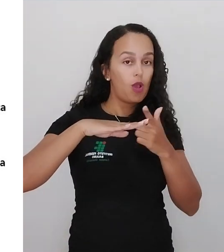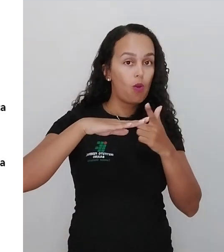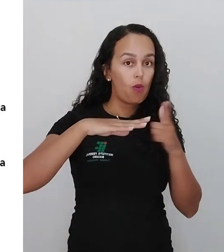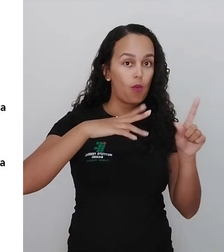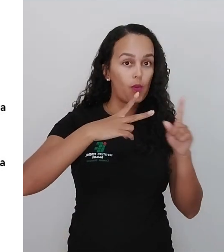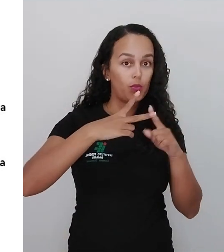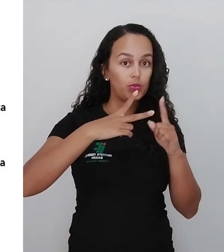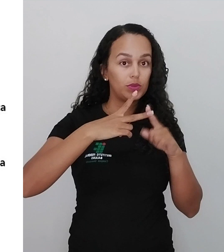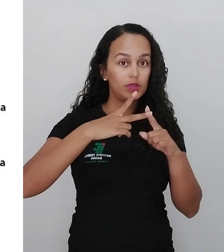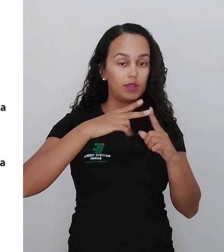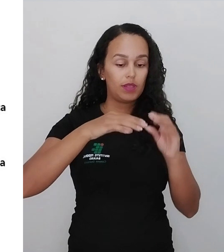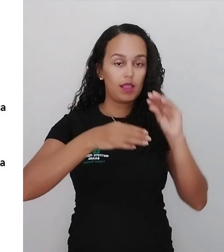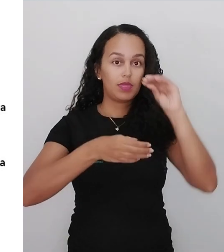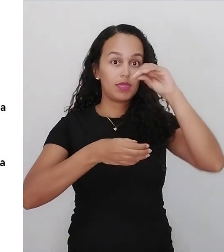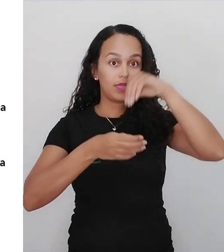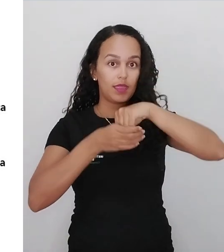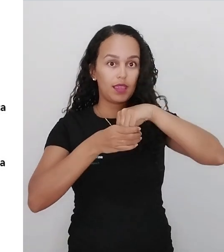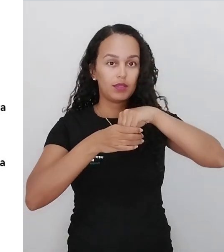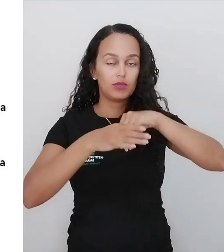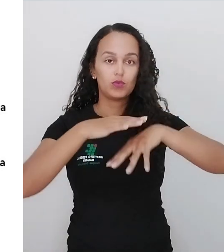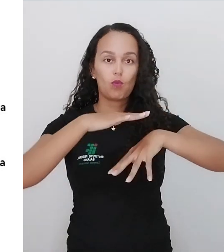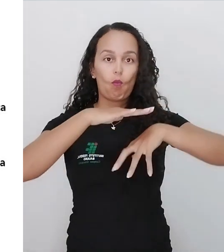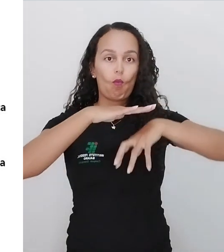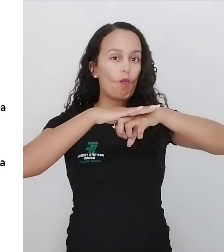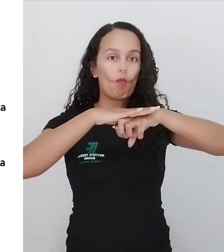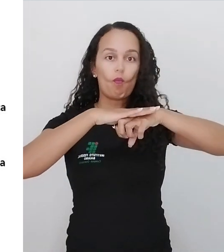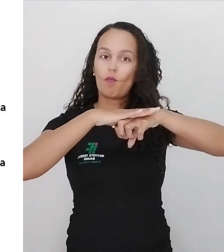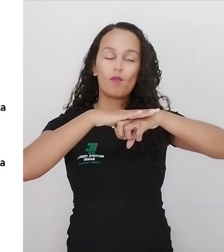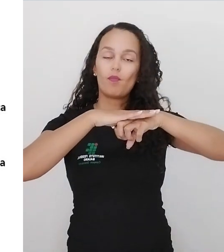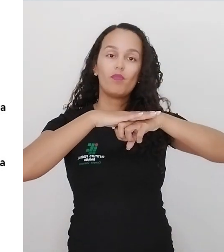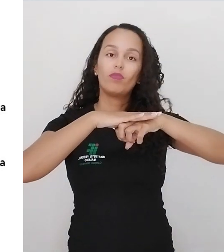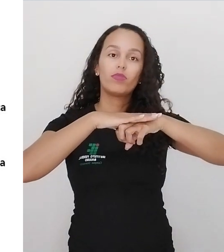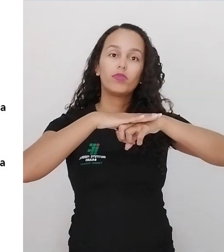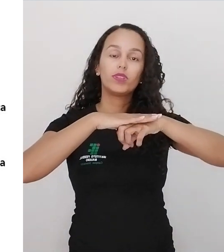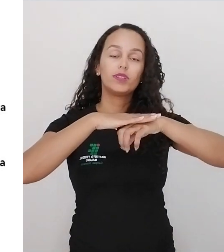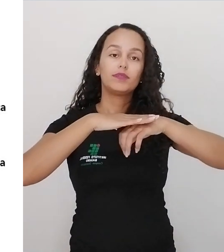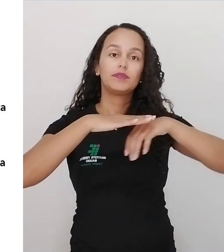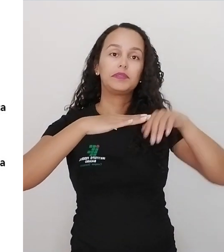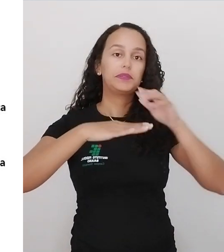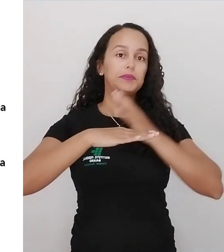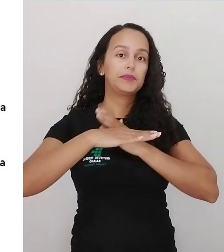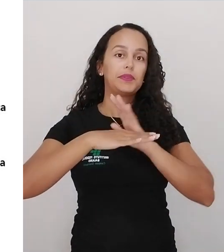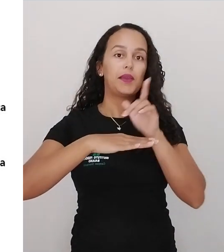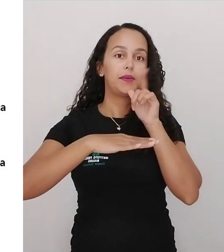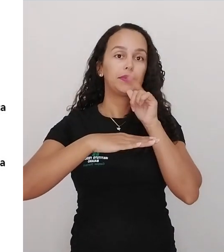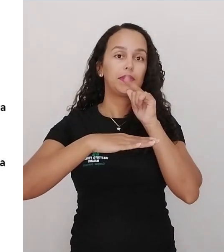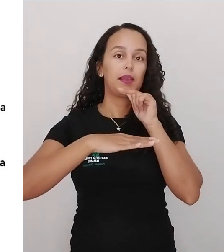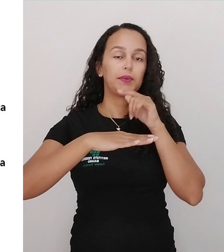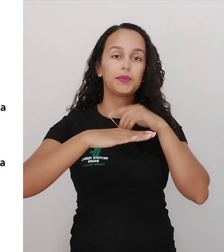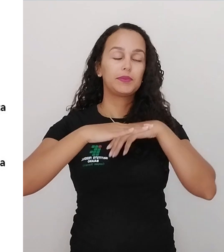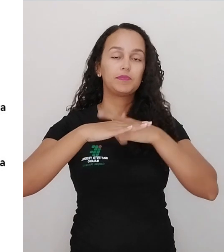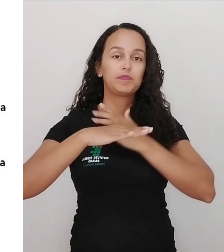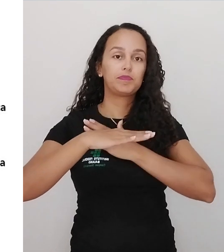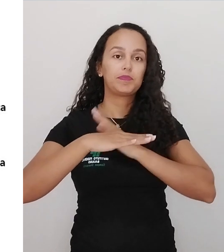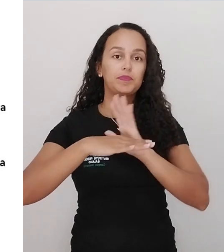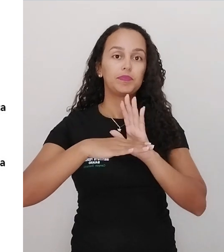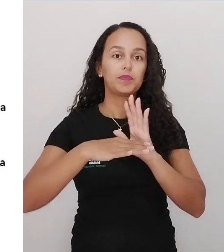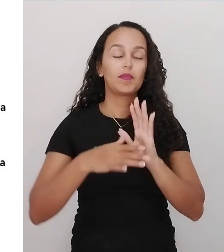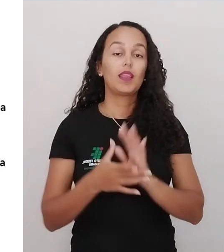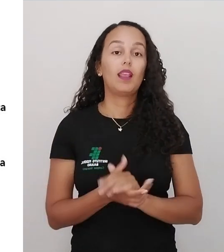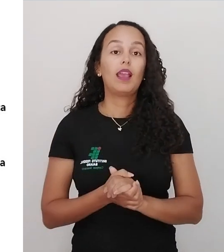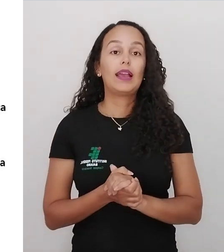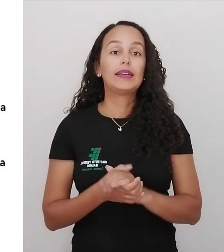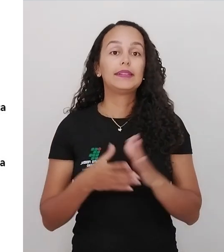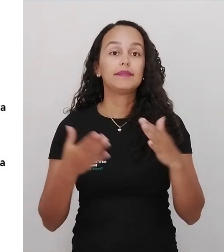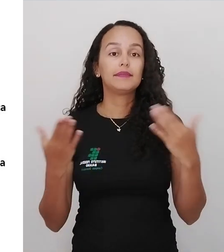afinidade para com a água. Então, o que a ciência entende é que essa estrutura,